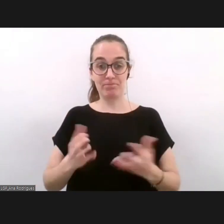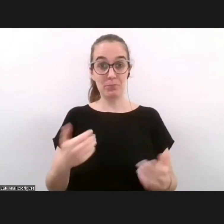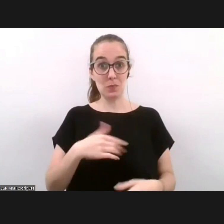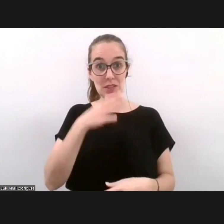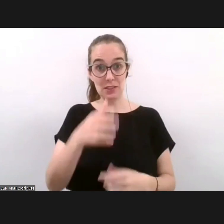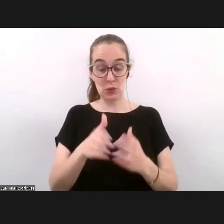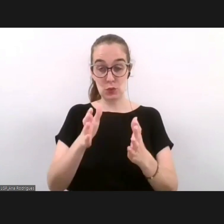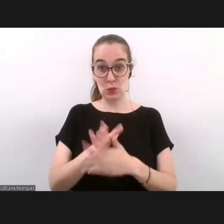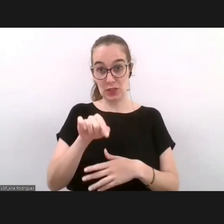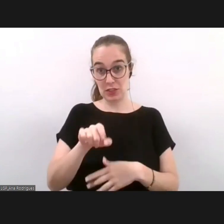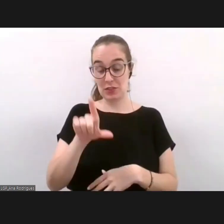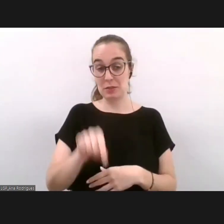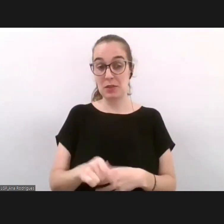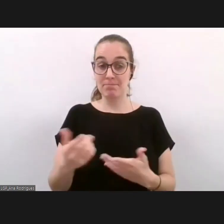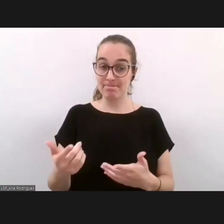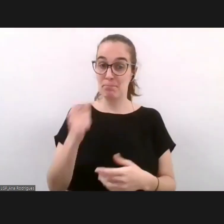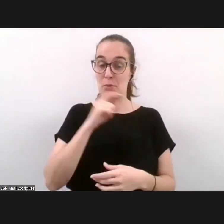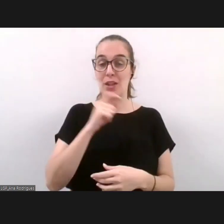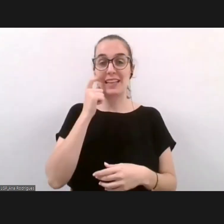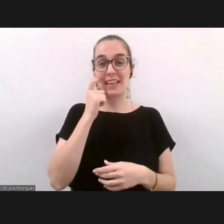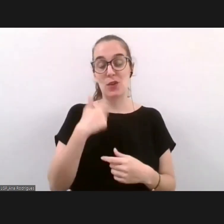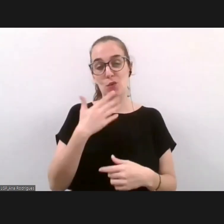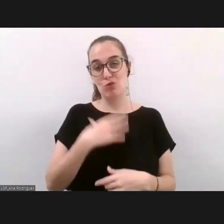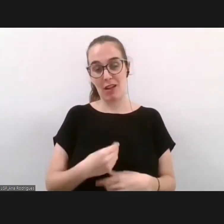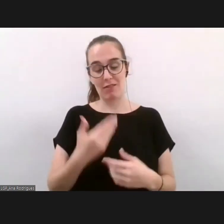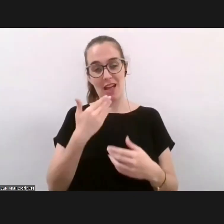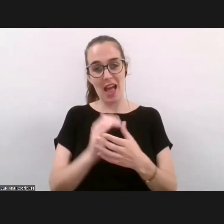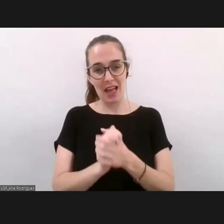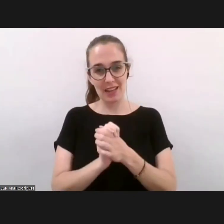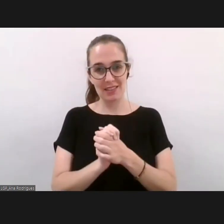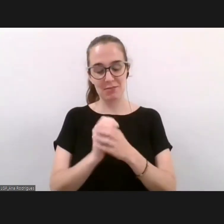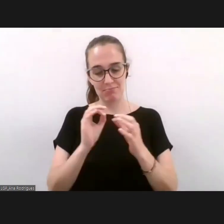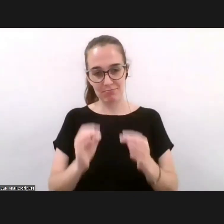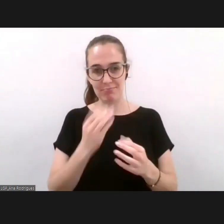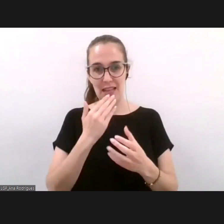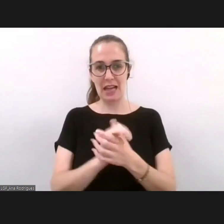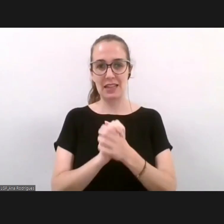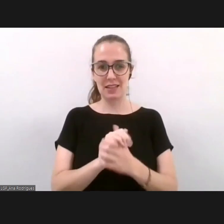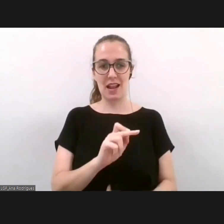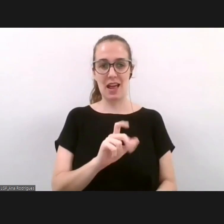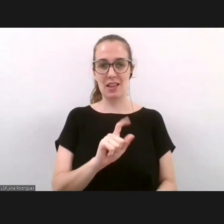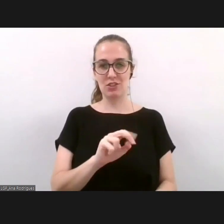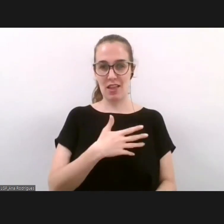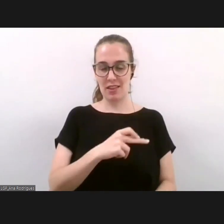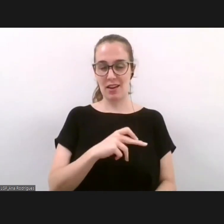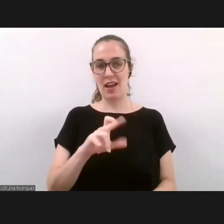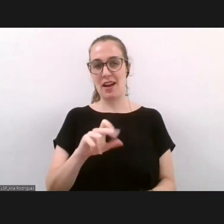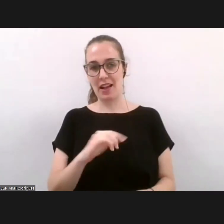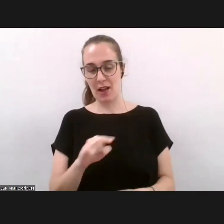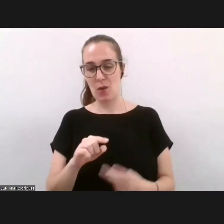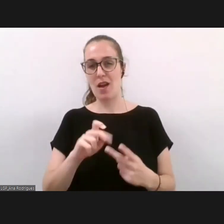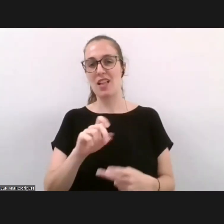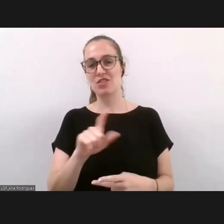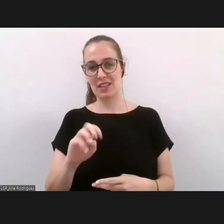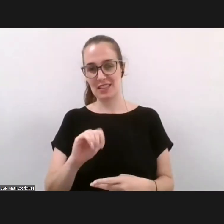tudo isto e muito melhor do que eu, fica aqui o agradecimento muito vivo a Alexandra Aragão, a Alexandra Severino, ao Sérgio Gomes da